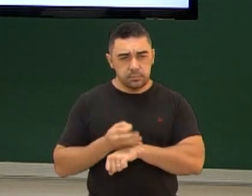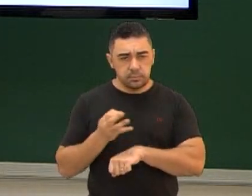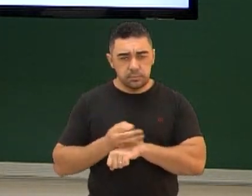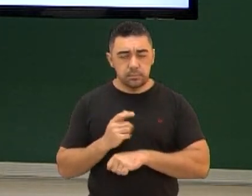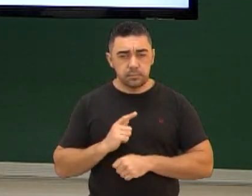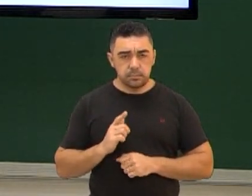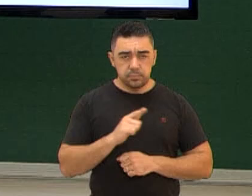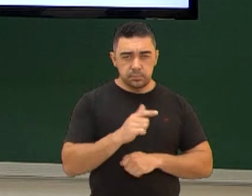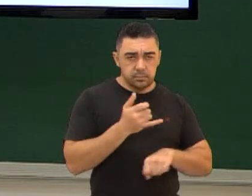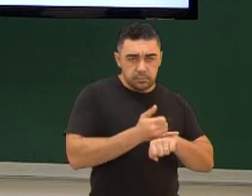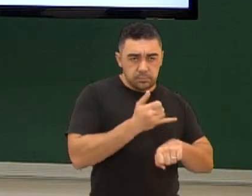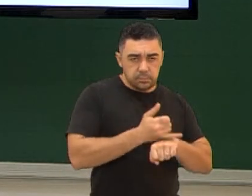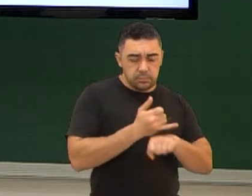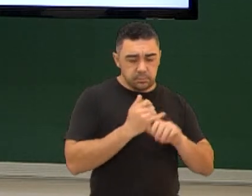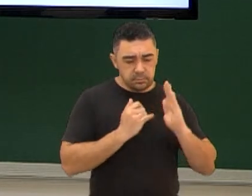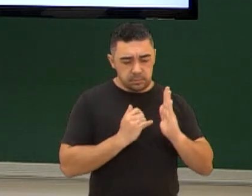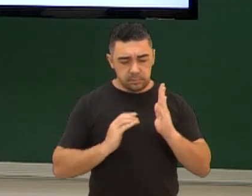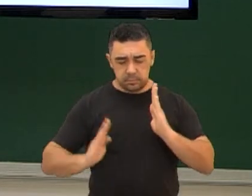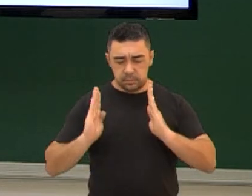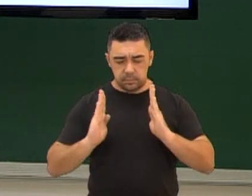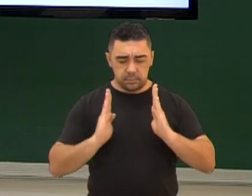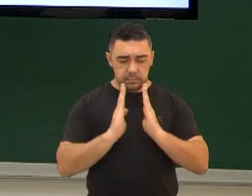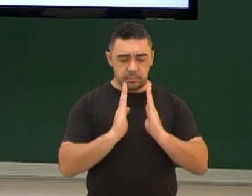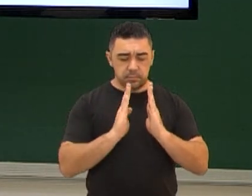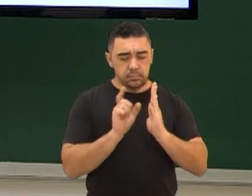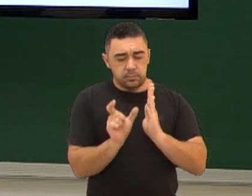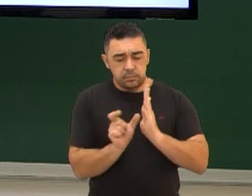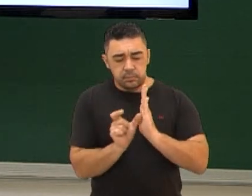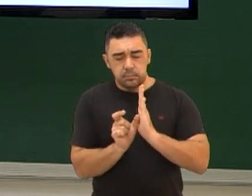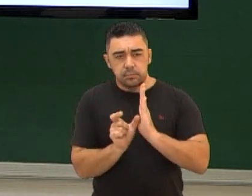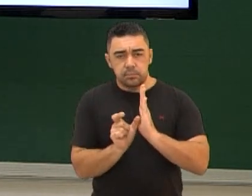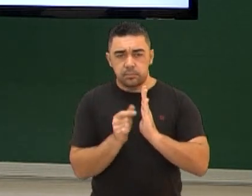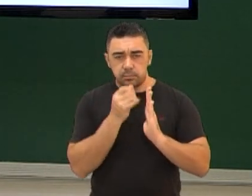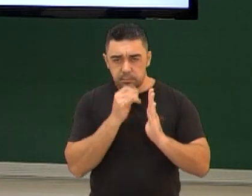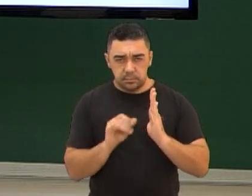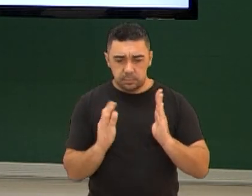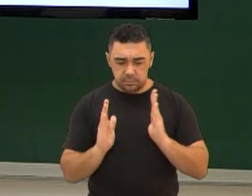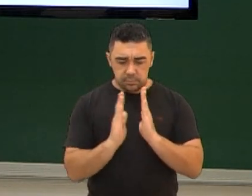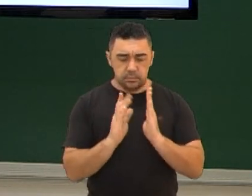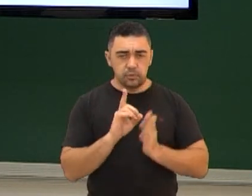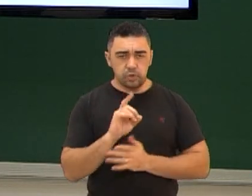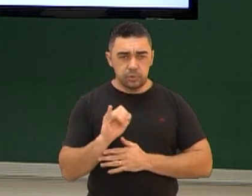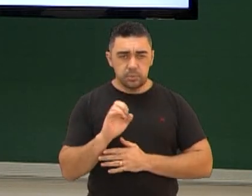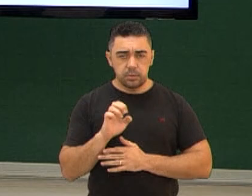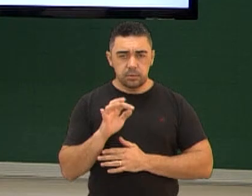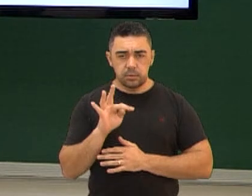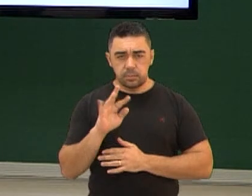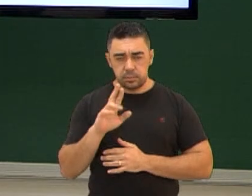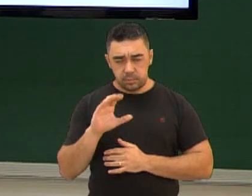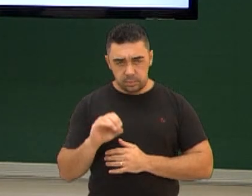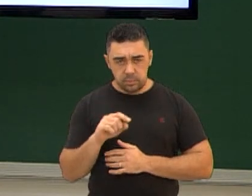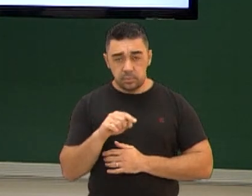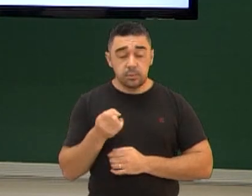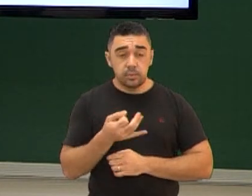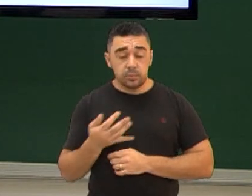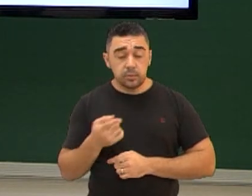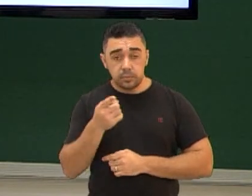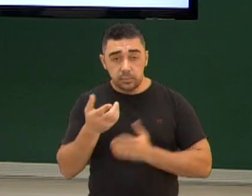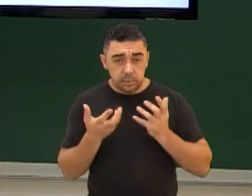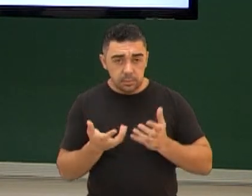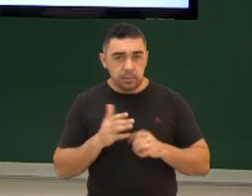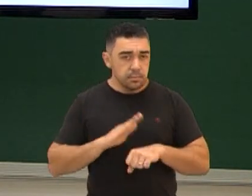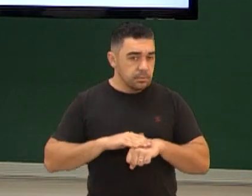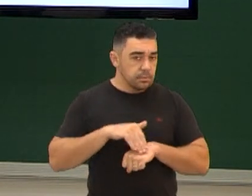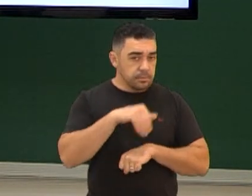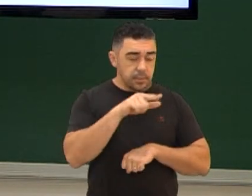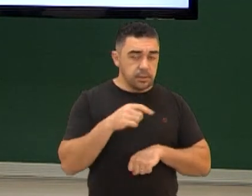placas metálicas, né? E o dielétrico que você vai projetar conforme a capacitância que você quer. Quanto